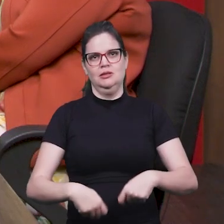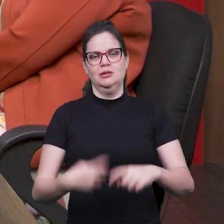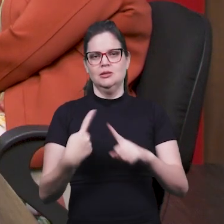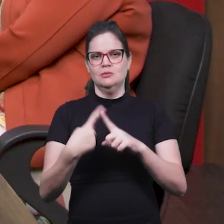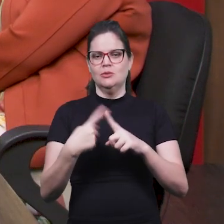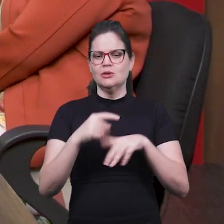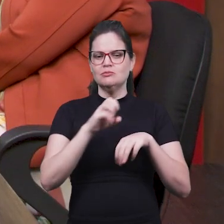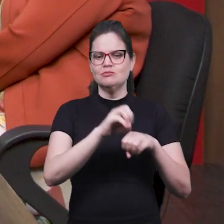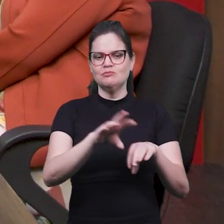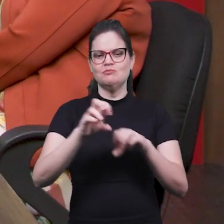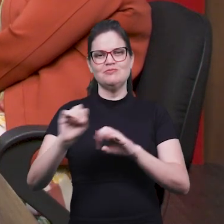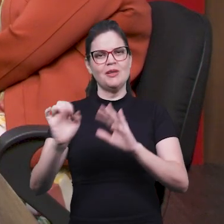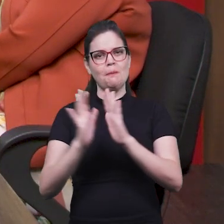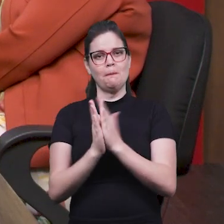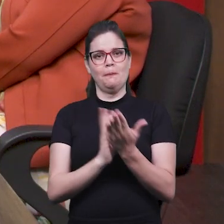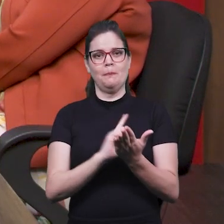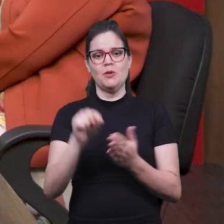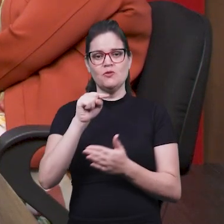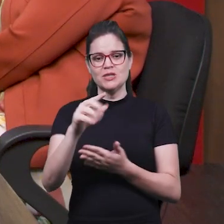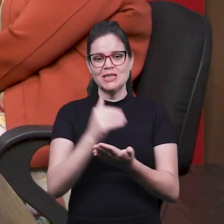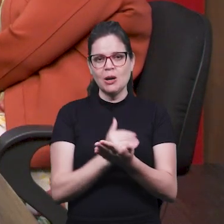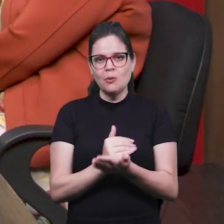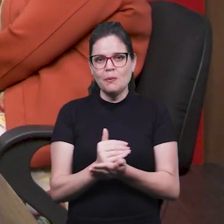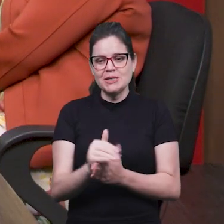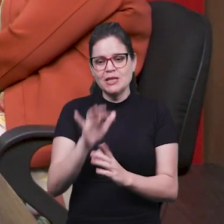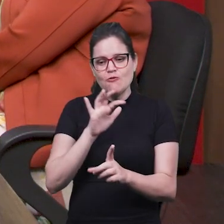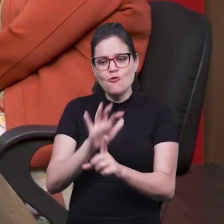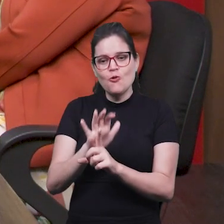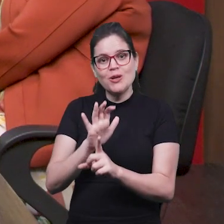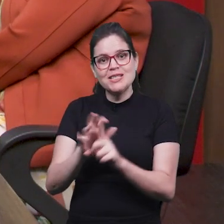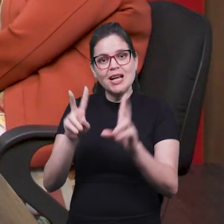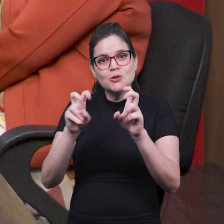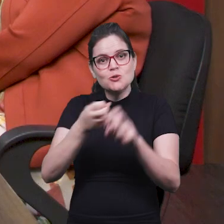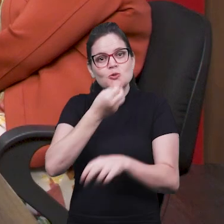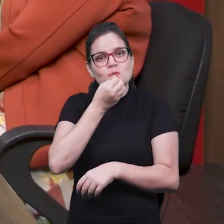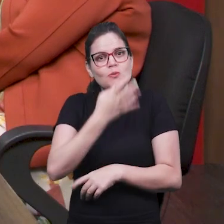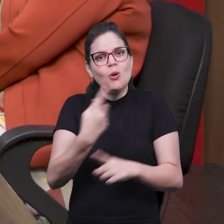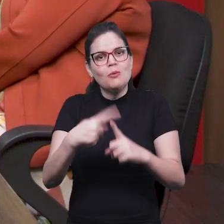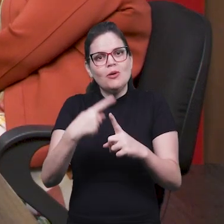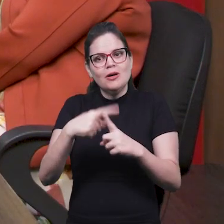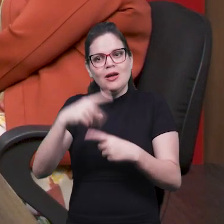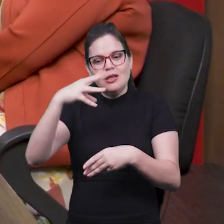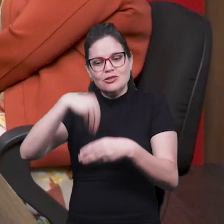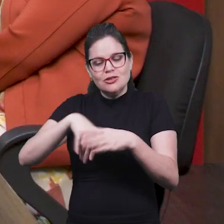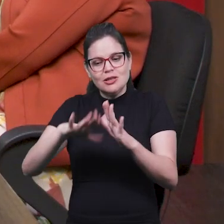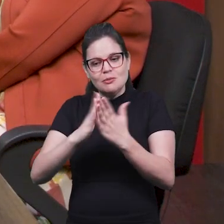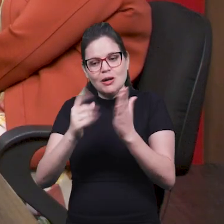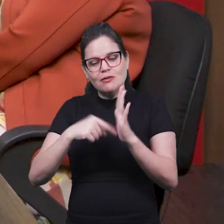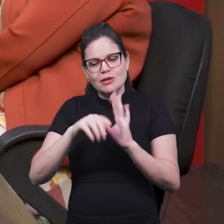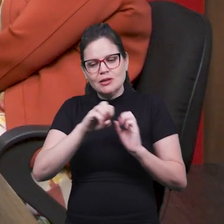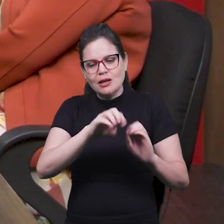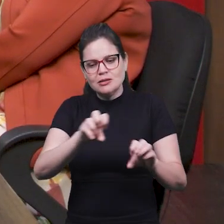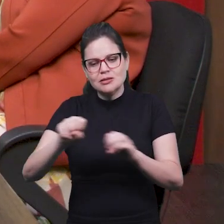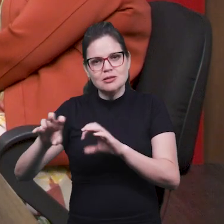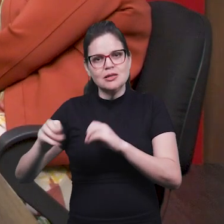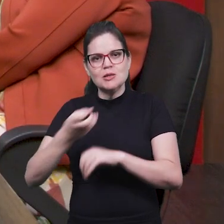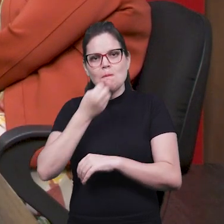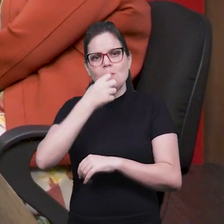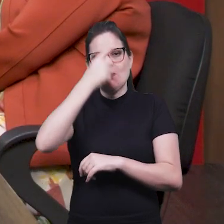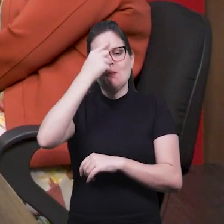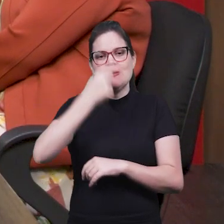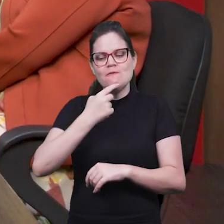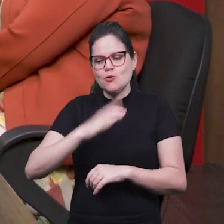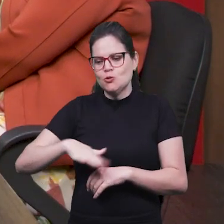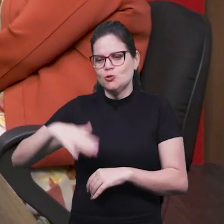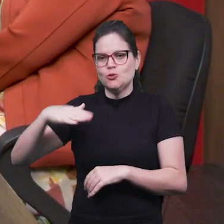está formando ali, você está criando um caráter, aquilo ali que é importante para a vida da criança. Eu me